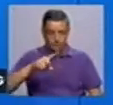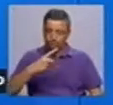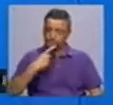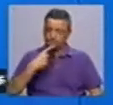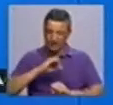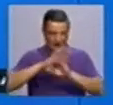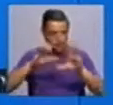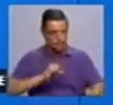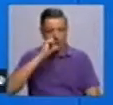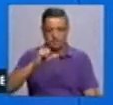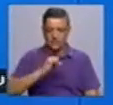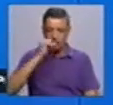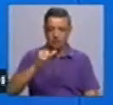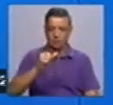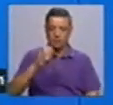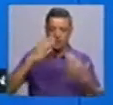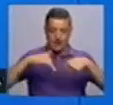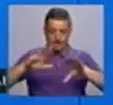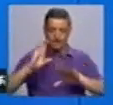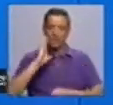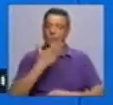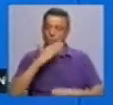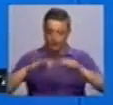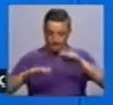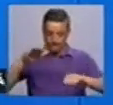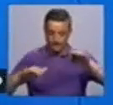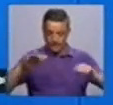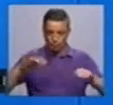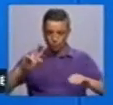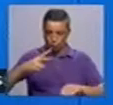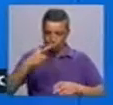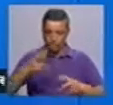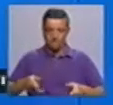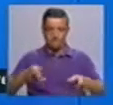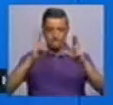perceber. Portanto, mesmo uma pequena variação entre estes dois métodos,